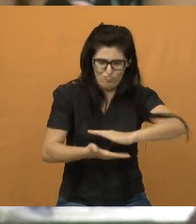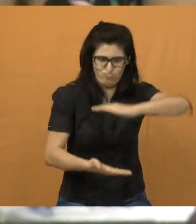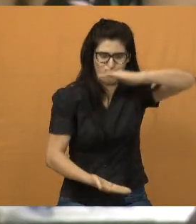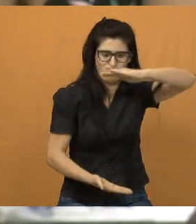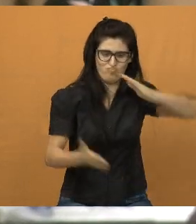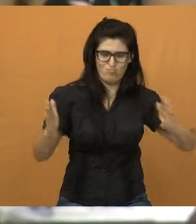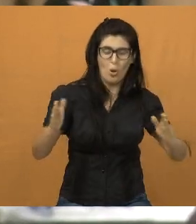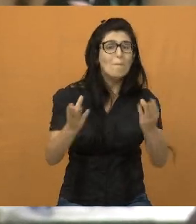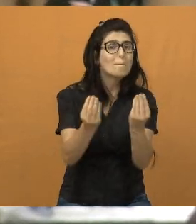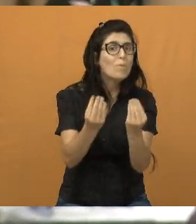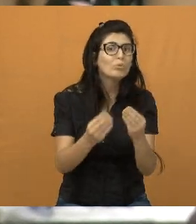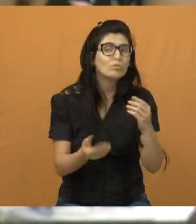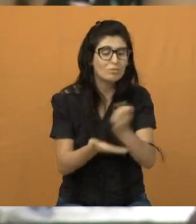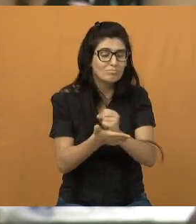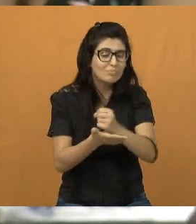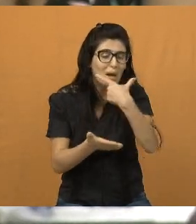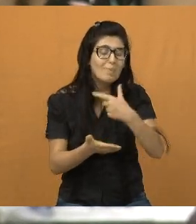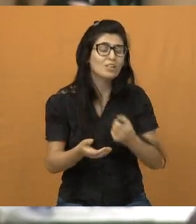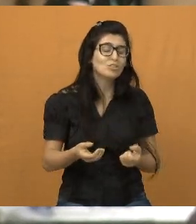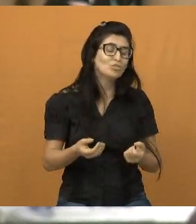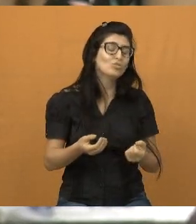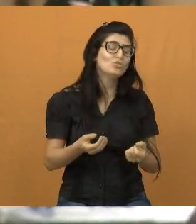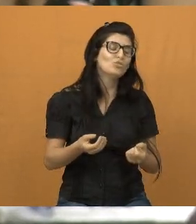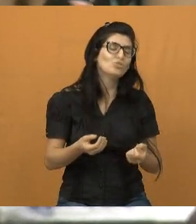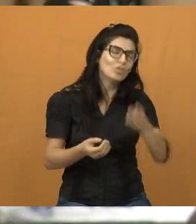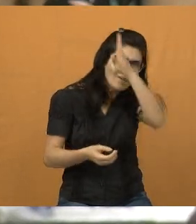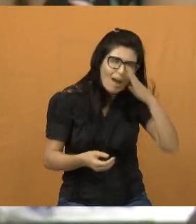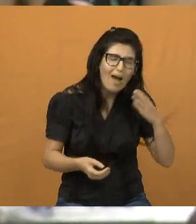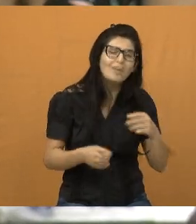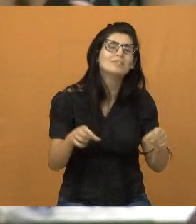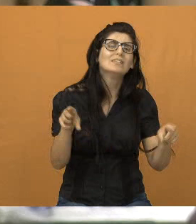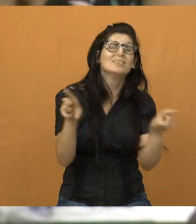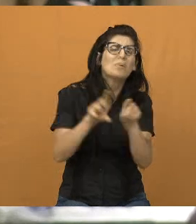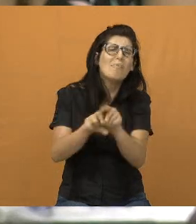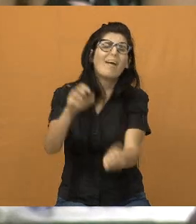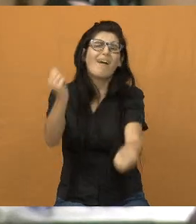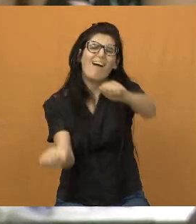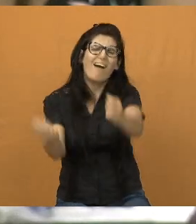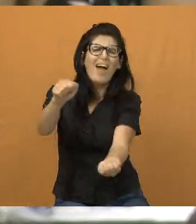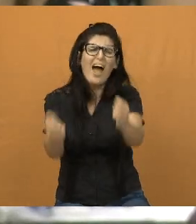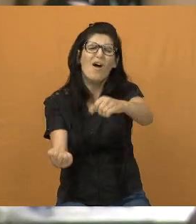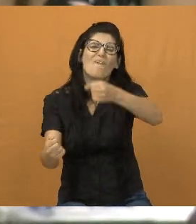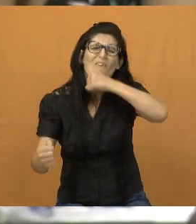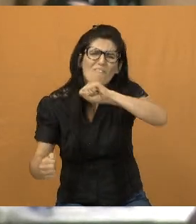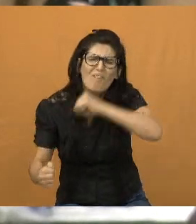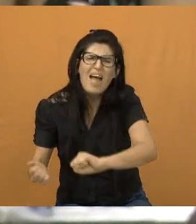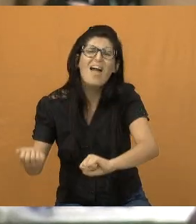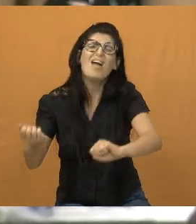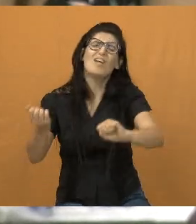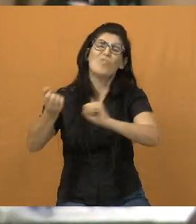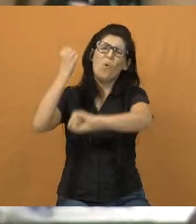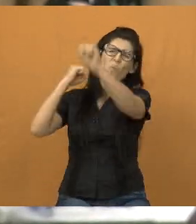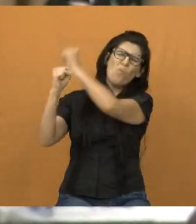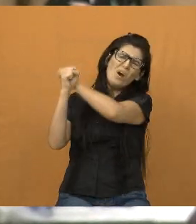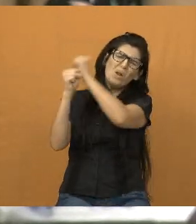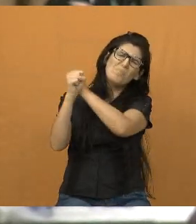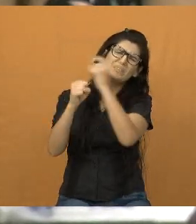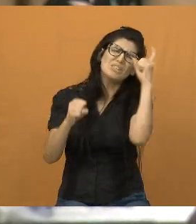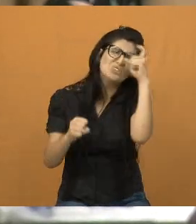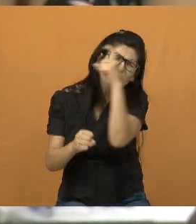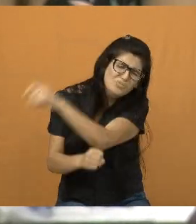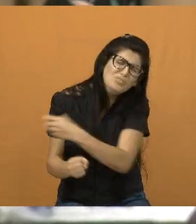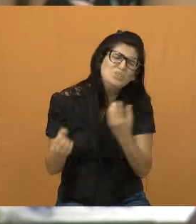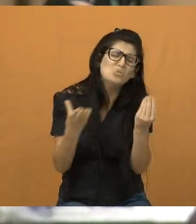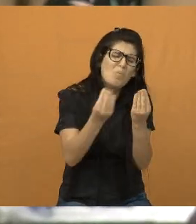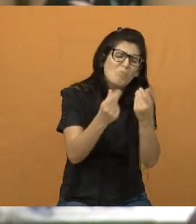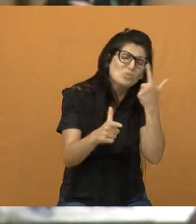as ambulâncias, os carros estavam todos deteriorados, quebrando. Então, realmente, foi um ano difícil, né? Eu acho que, assim, daqui